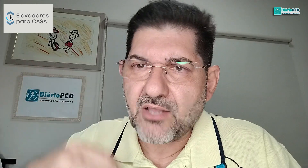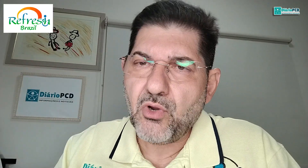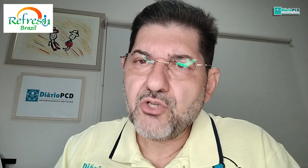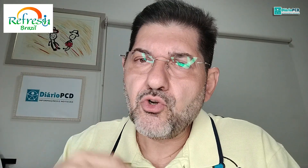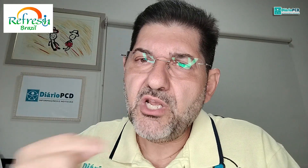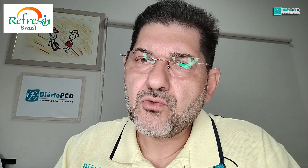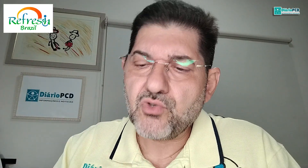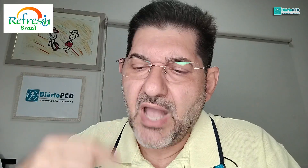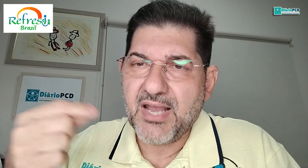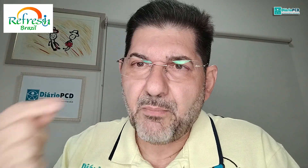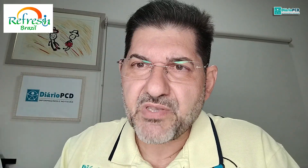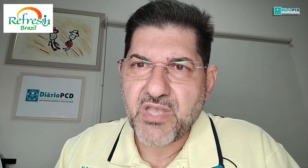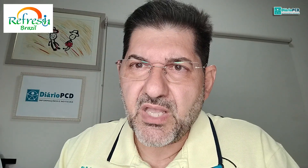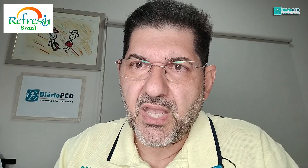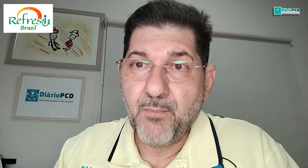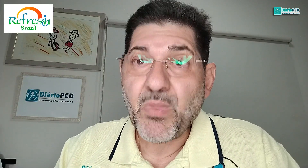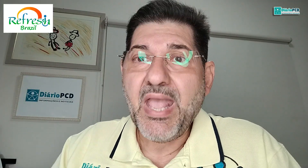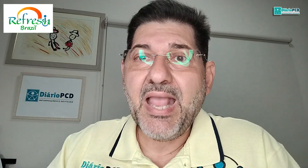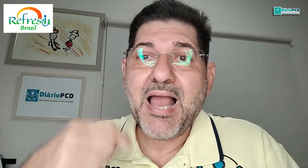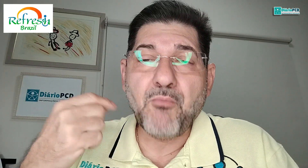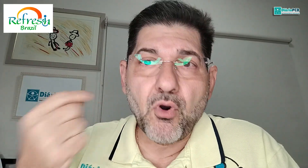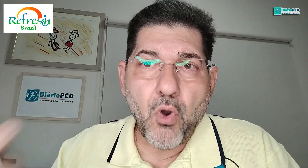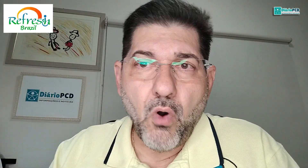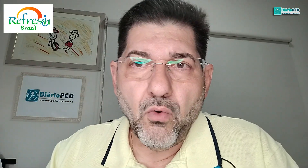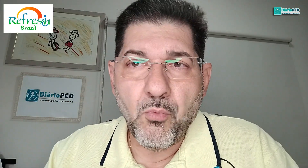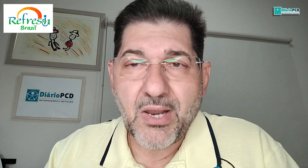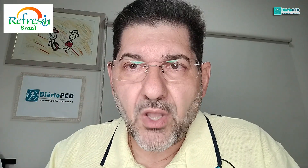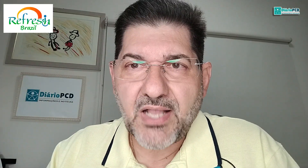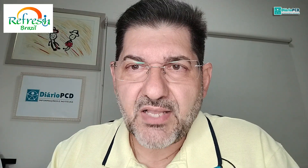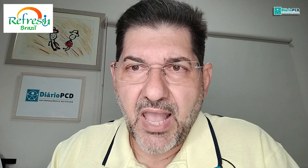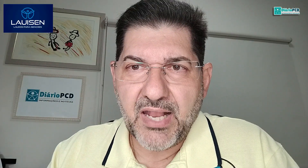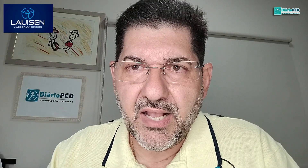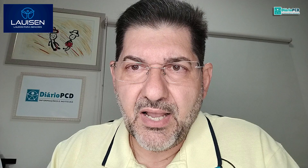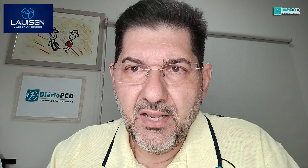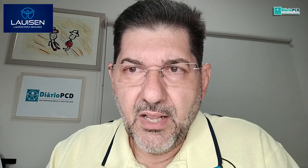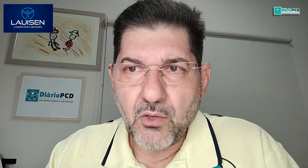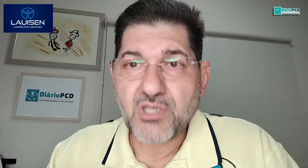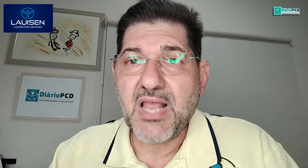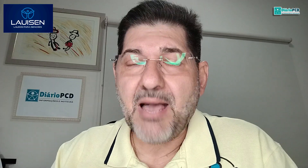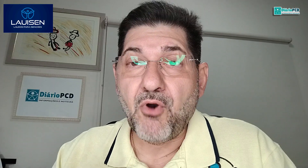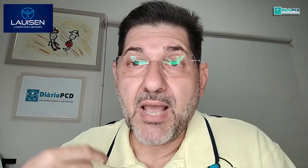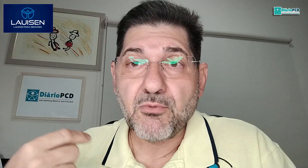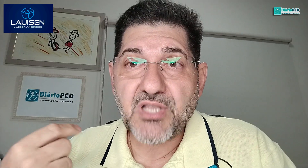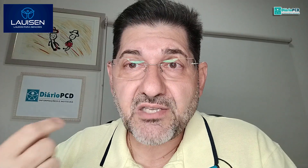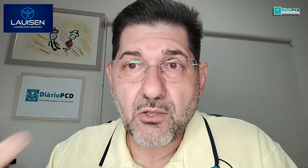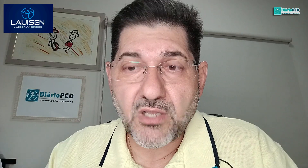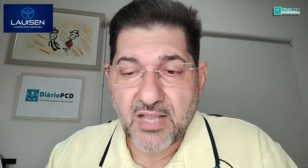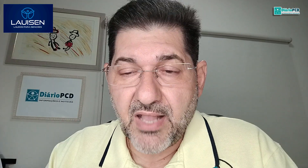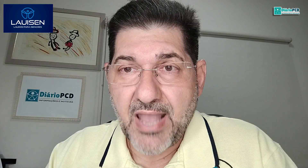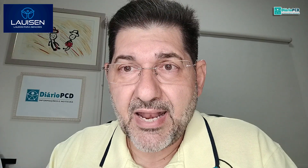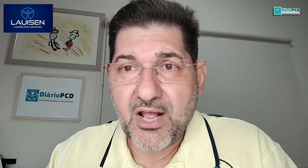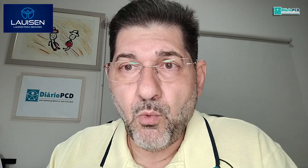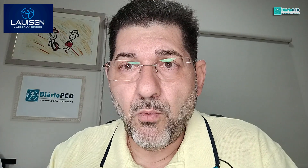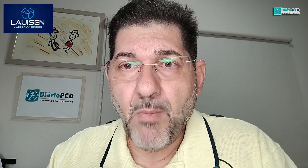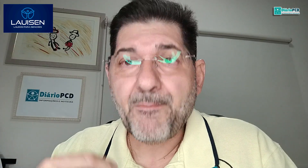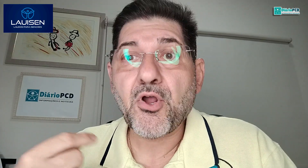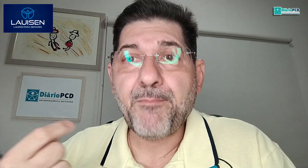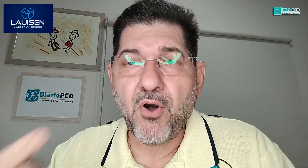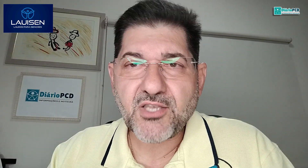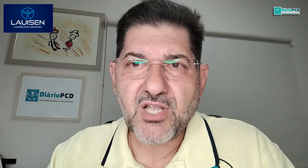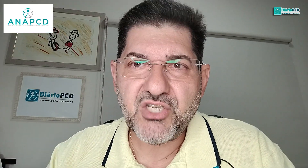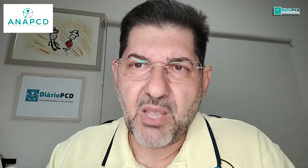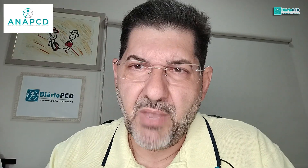dos coordenadores jurídicos da ANA-PCD, elaborou uma nota técnica. Nós elaboramos dessa nota técnica